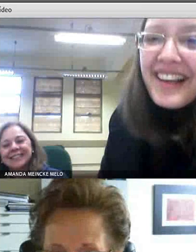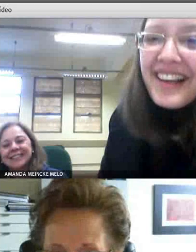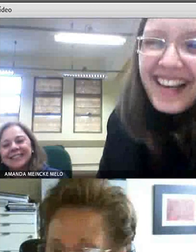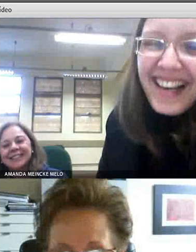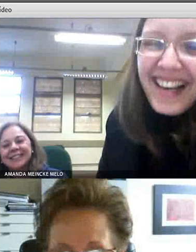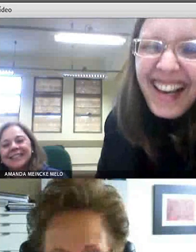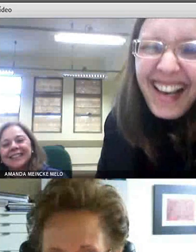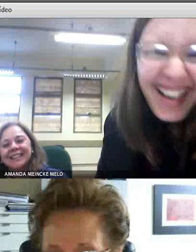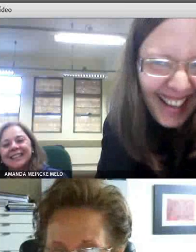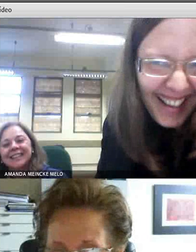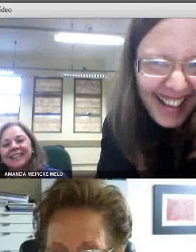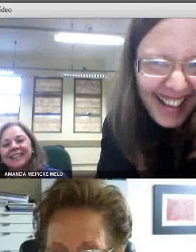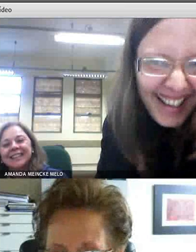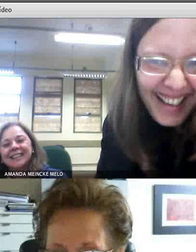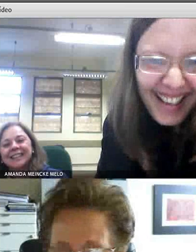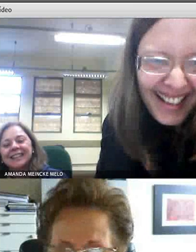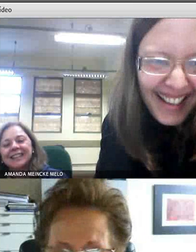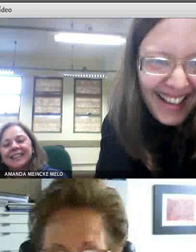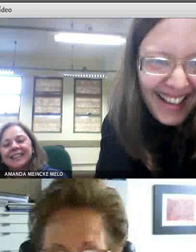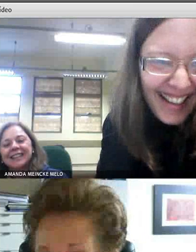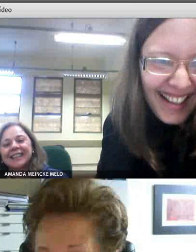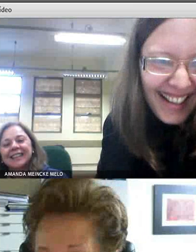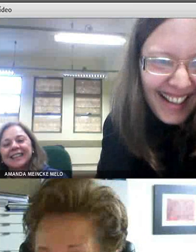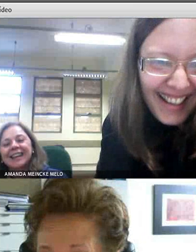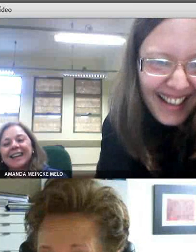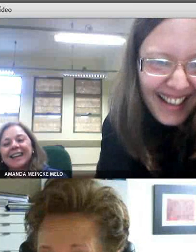odeia, tudo na